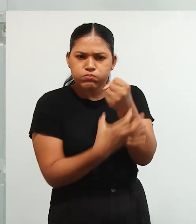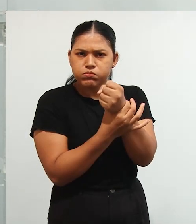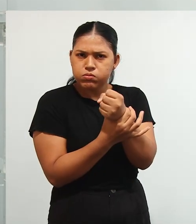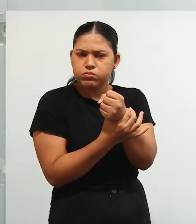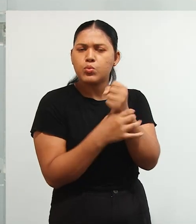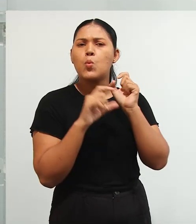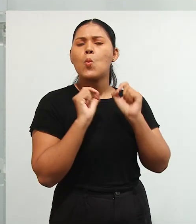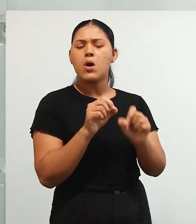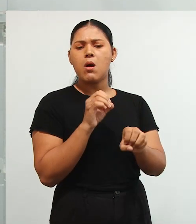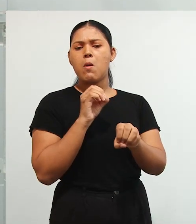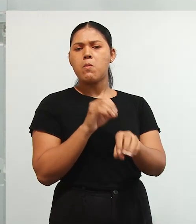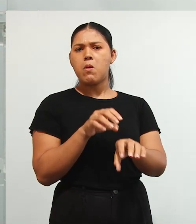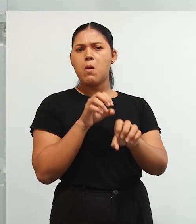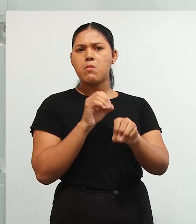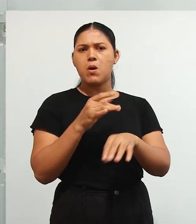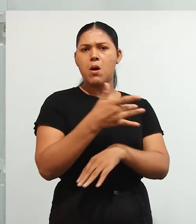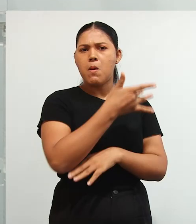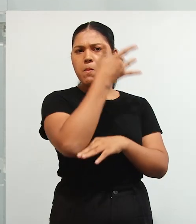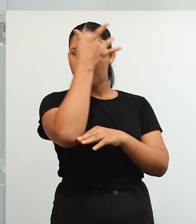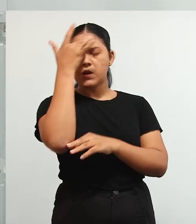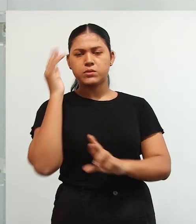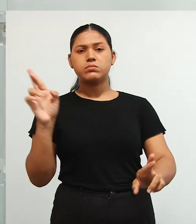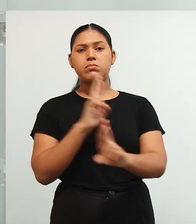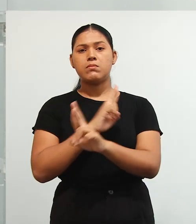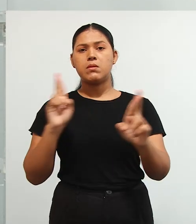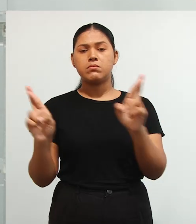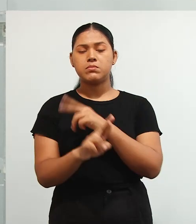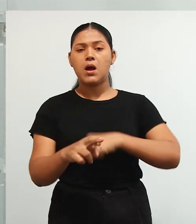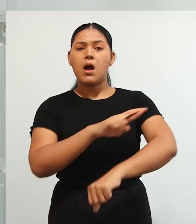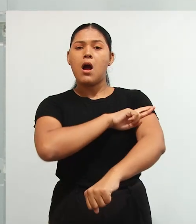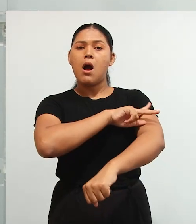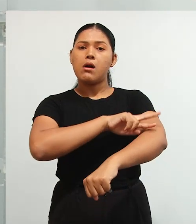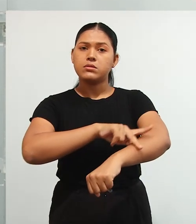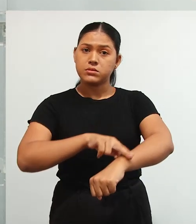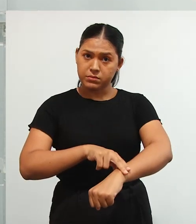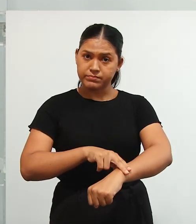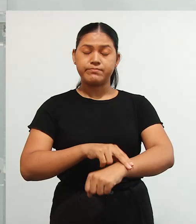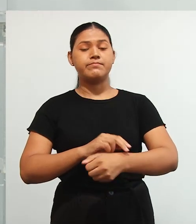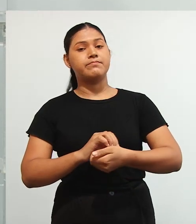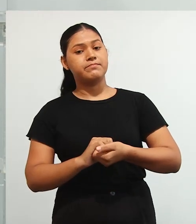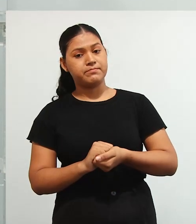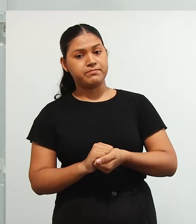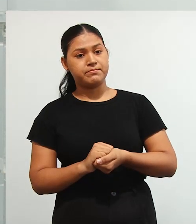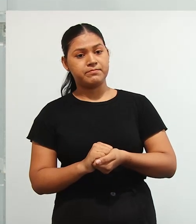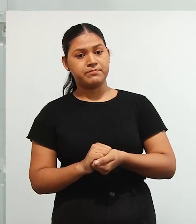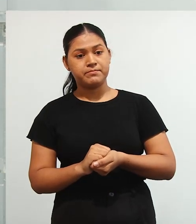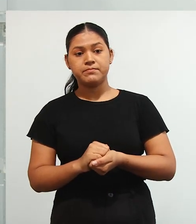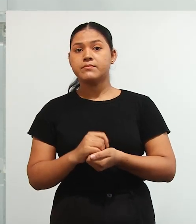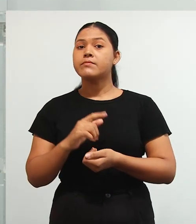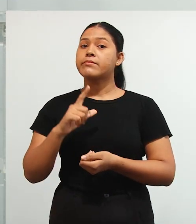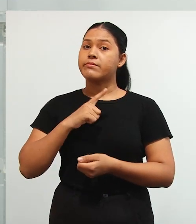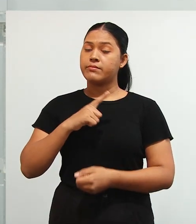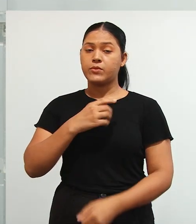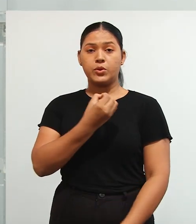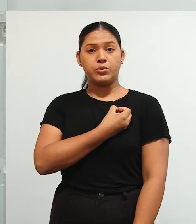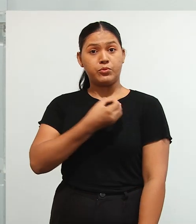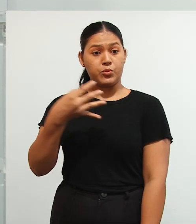caso, o princípio da educação para as relações étnico-raciais. Então, você tem,